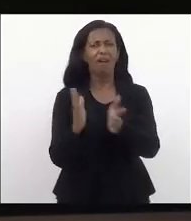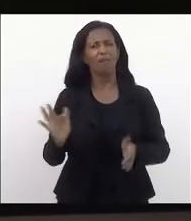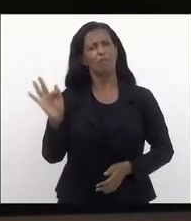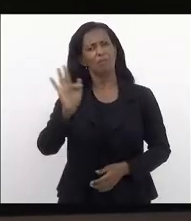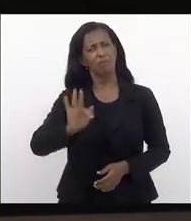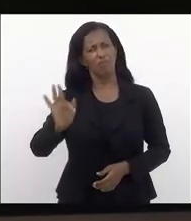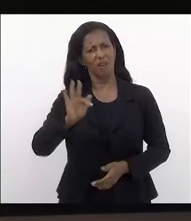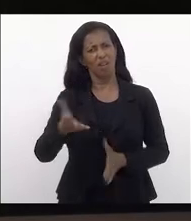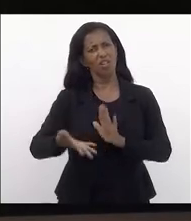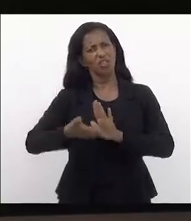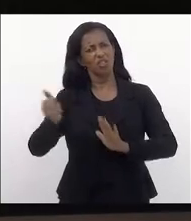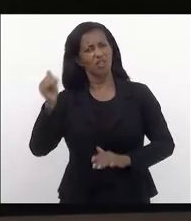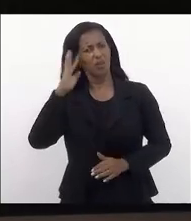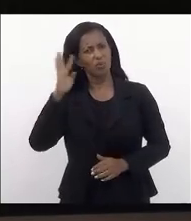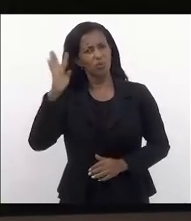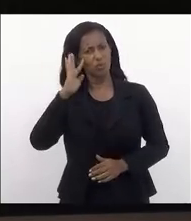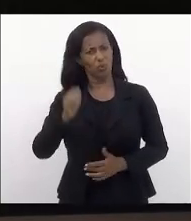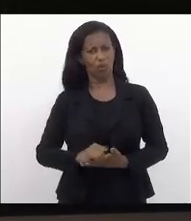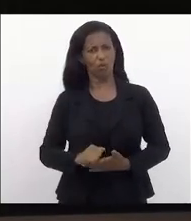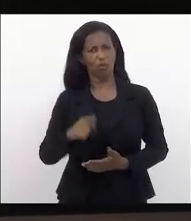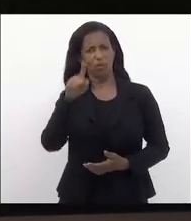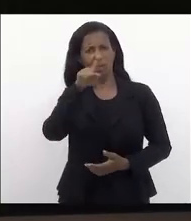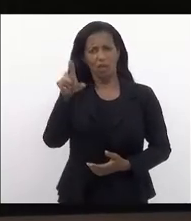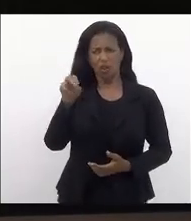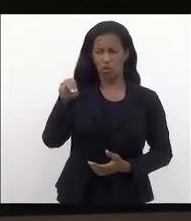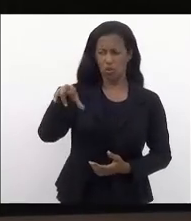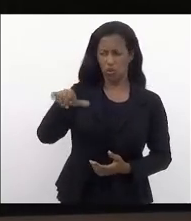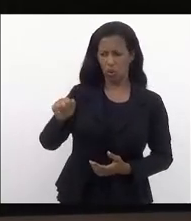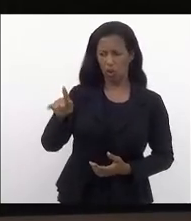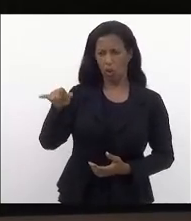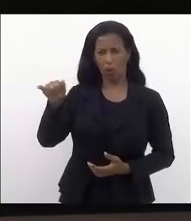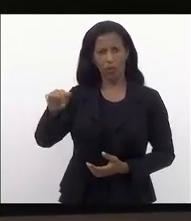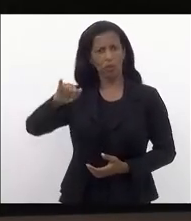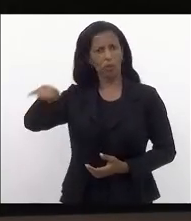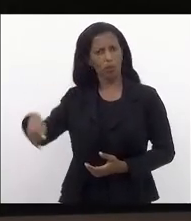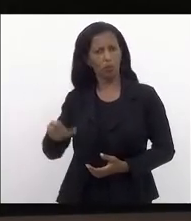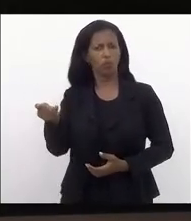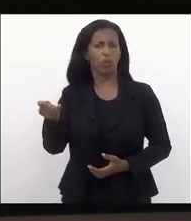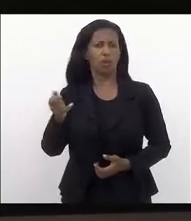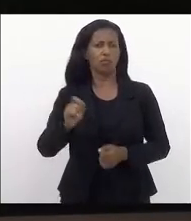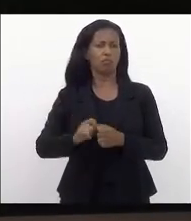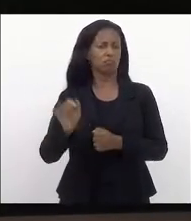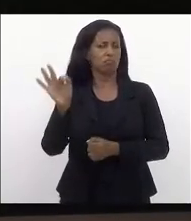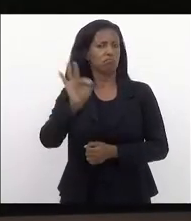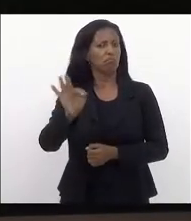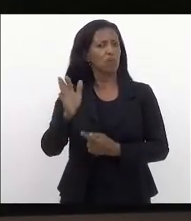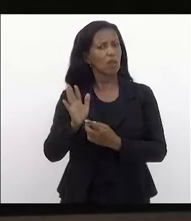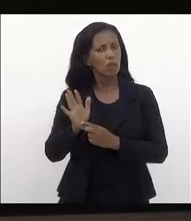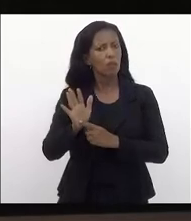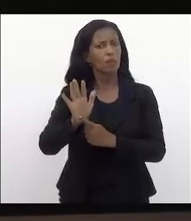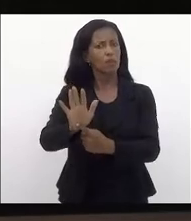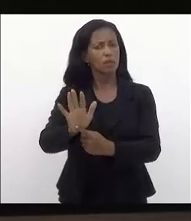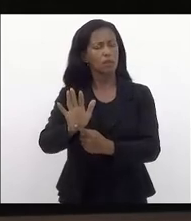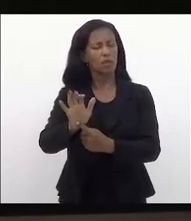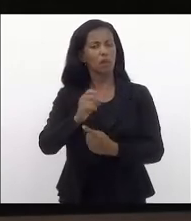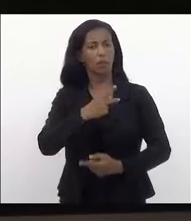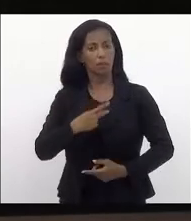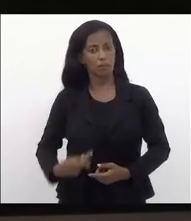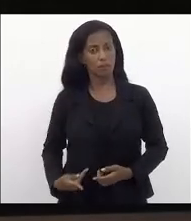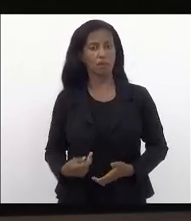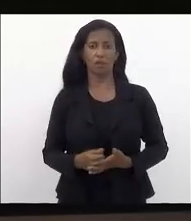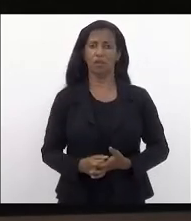tirar o sonho dos jovens da Zona Oeste de ter oportunidade de fazer uma faculdade eu apresentei o deputado André Siciliano